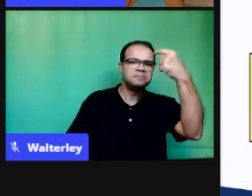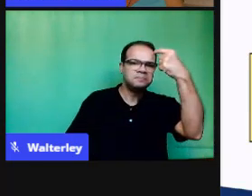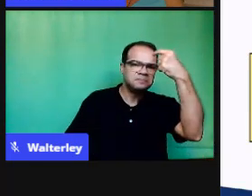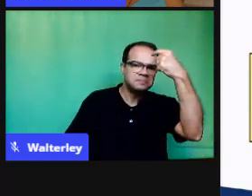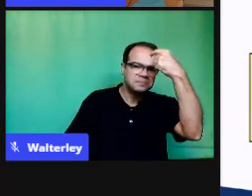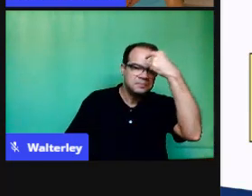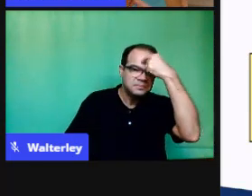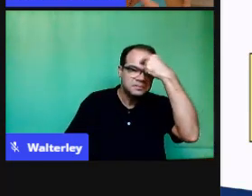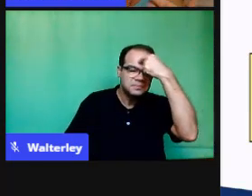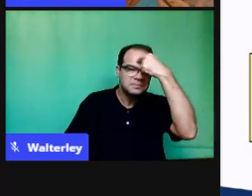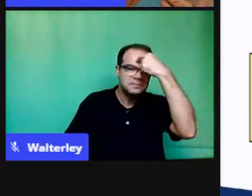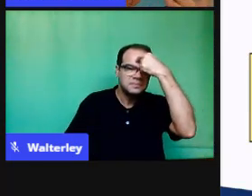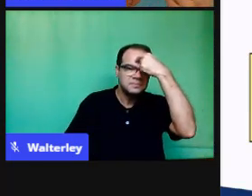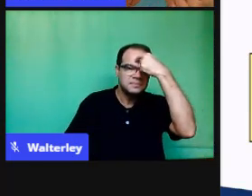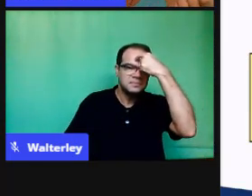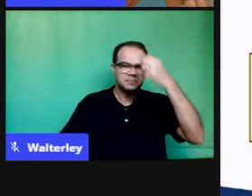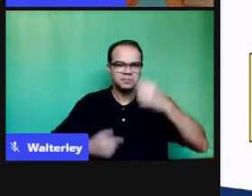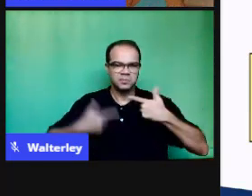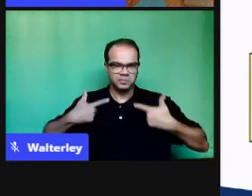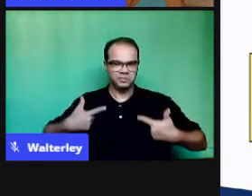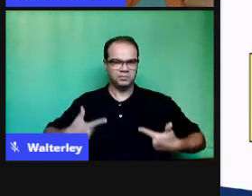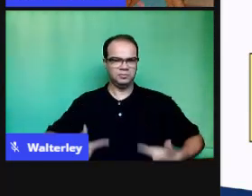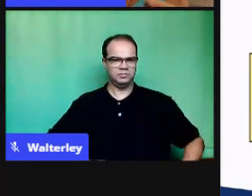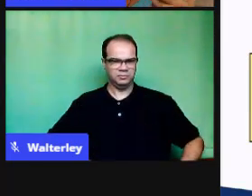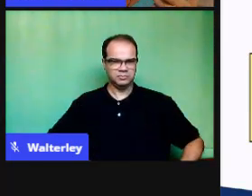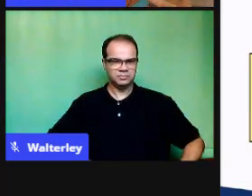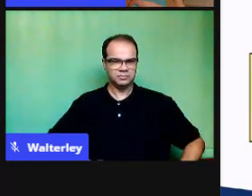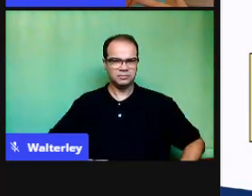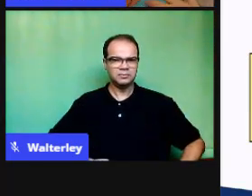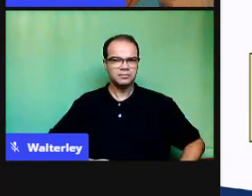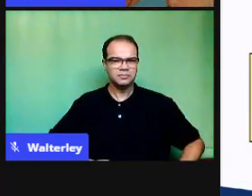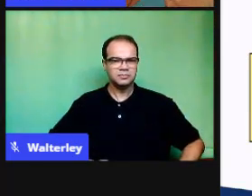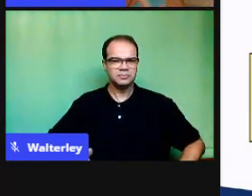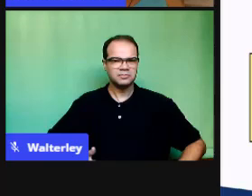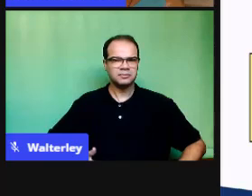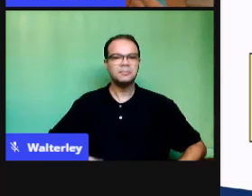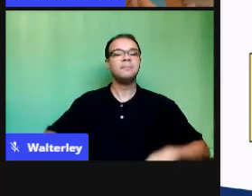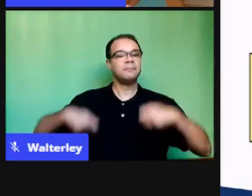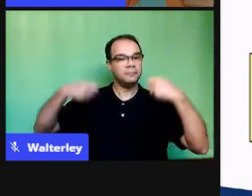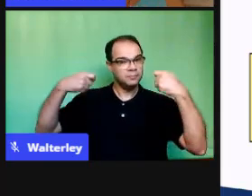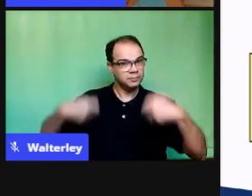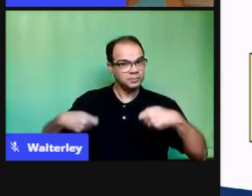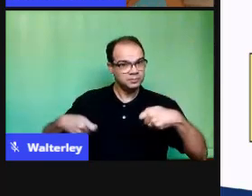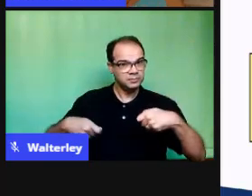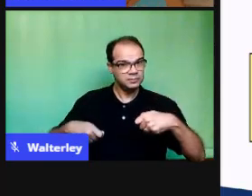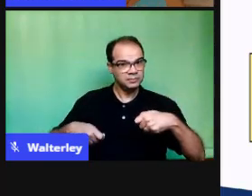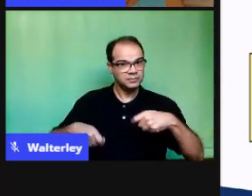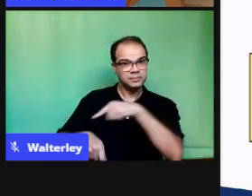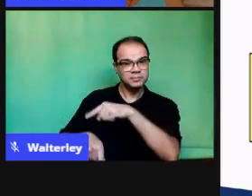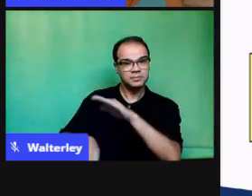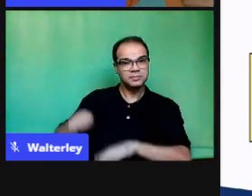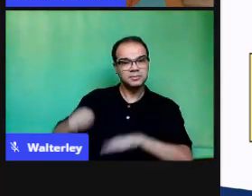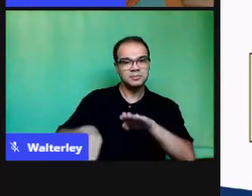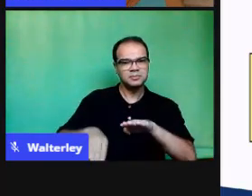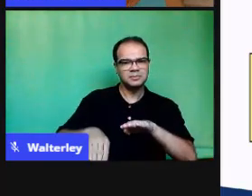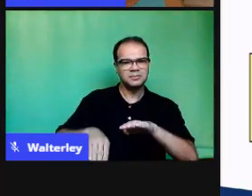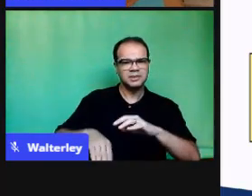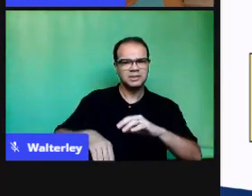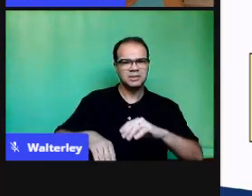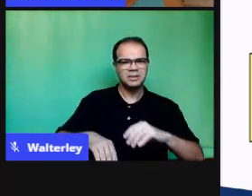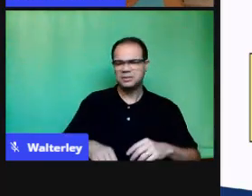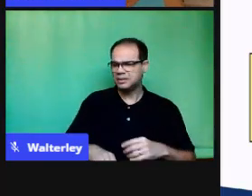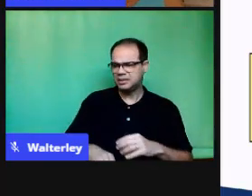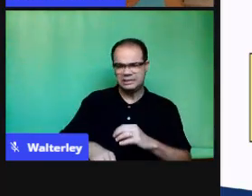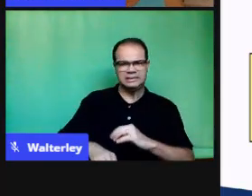que havia, além do que havia sido visto de lesões dos animais, poderia haver um estado